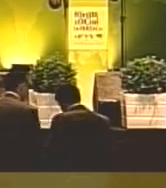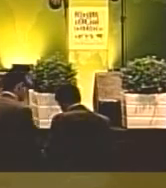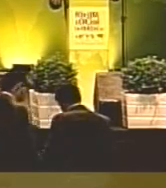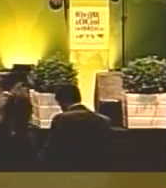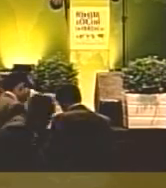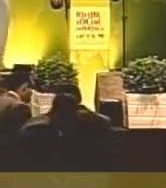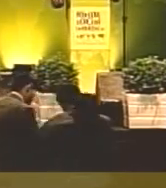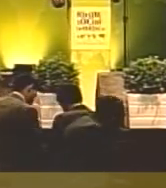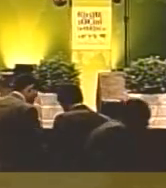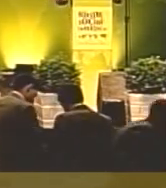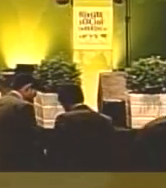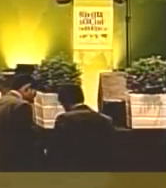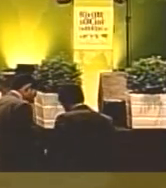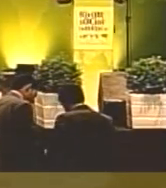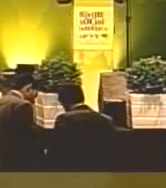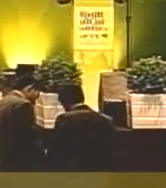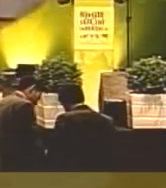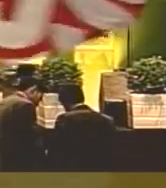Companheiras,